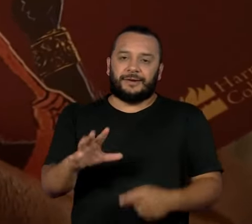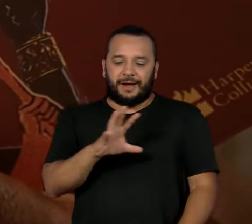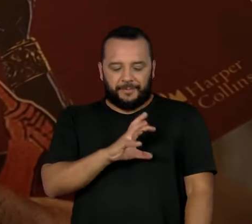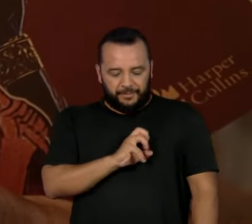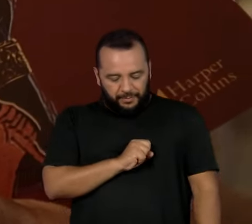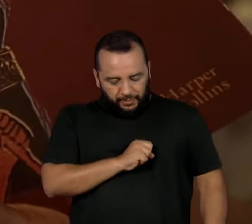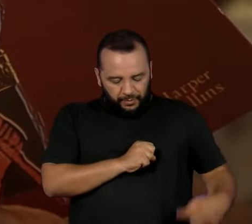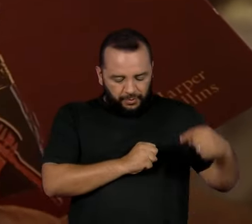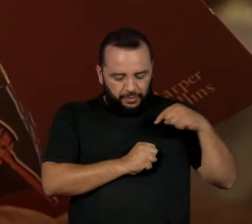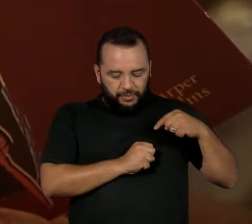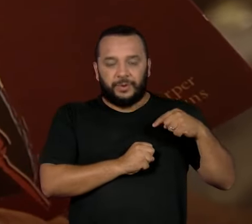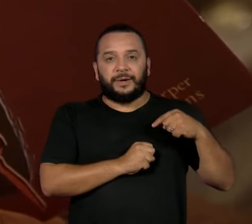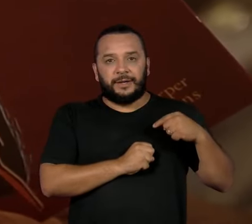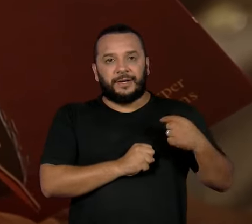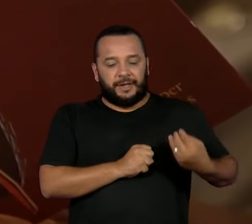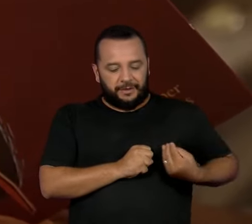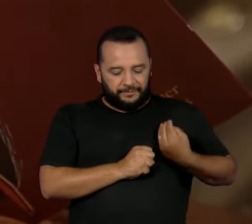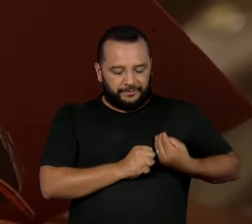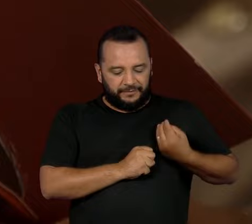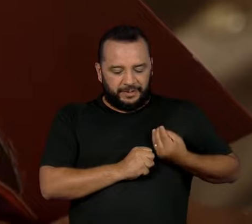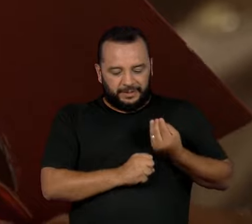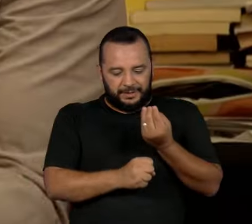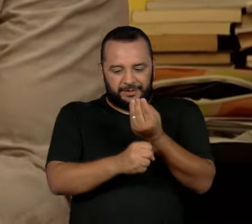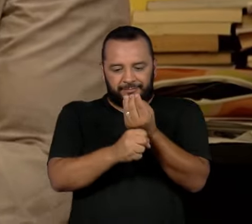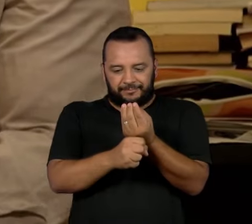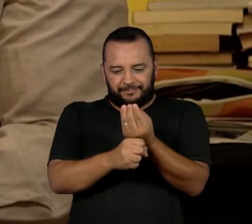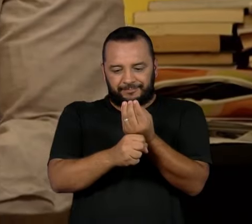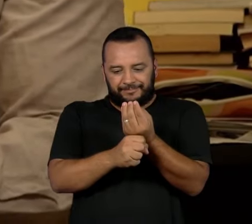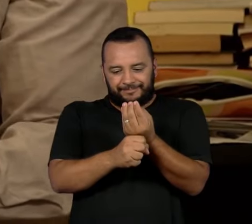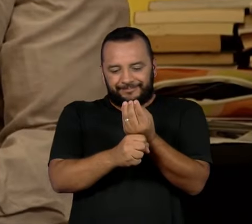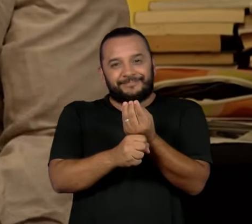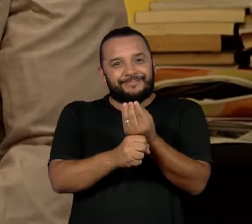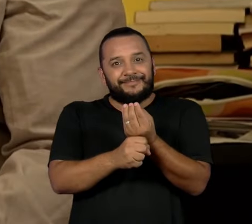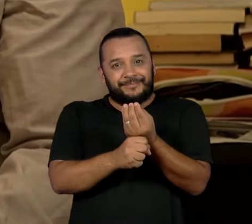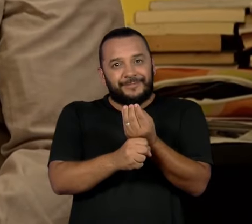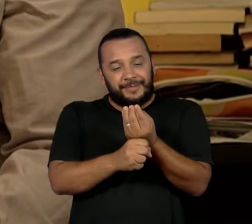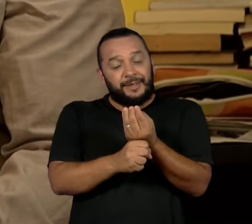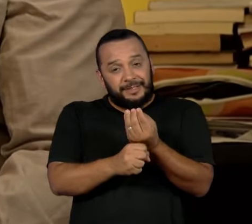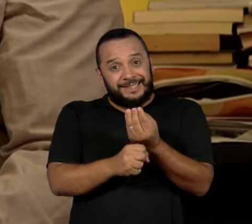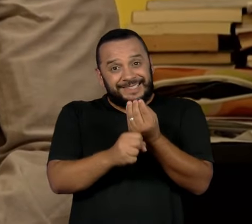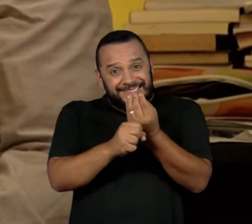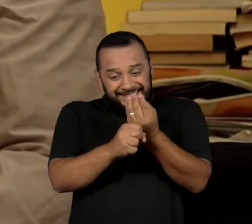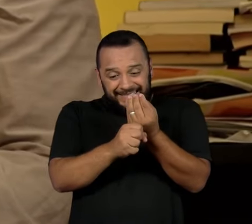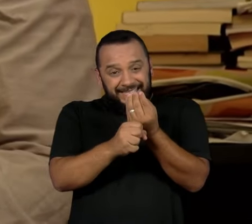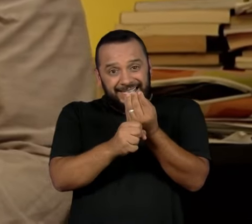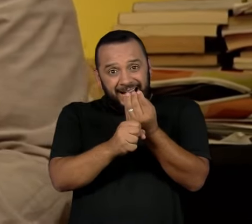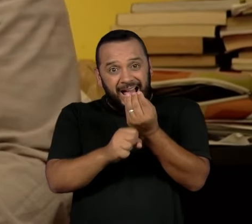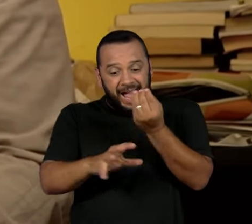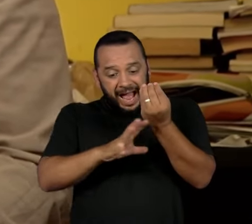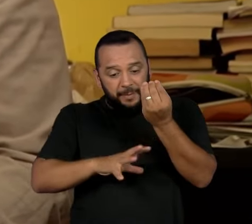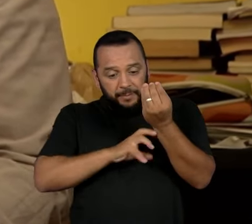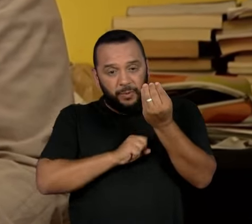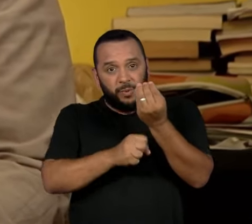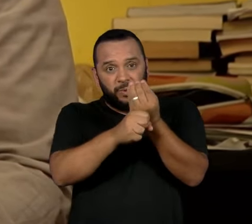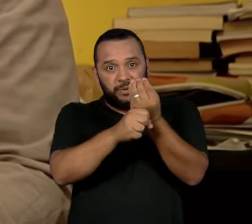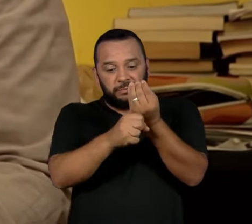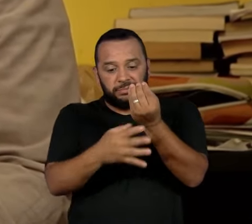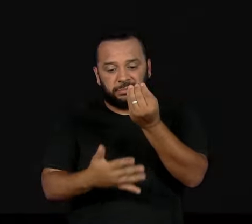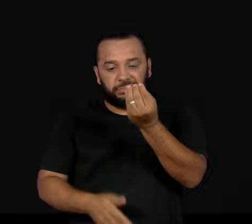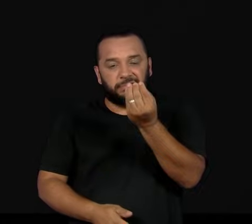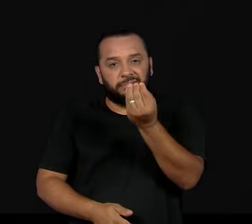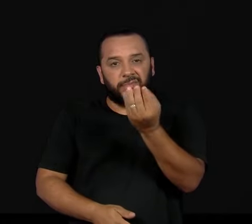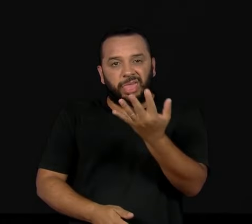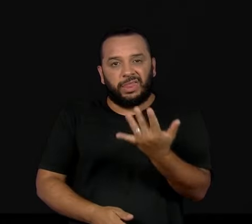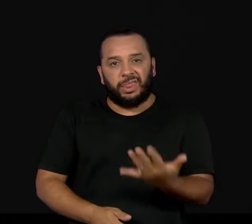vida. Uma vida sem amor é uma vida que produz artefatos contra a própria